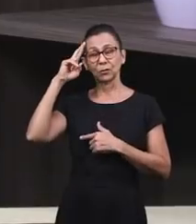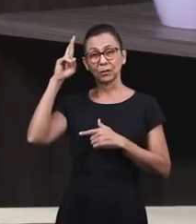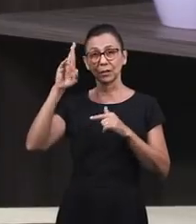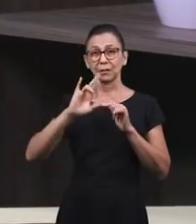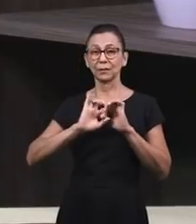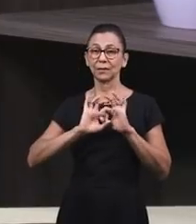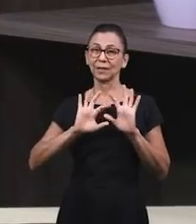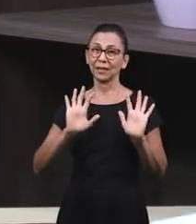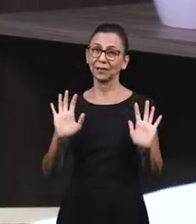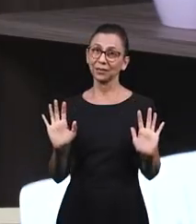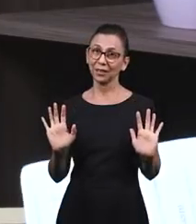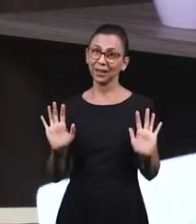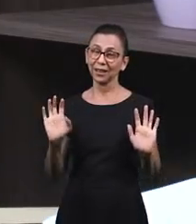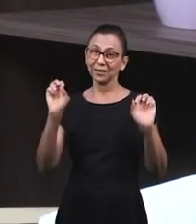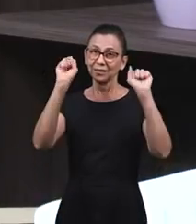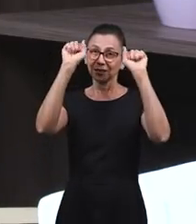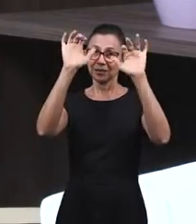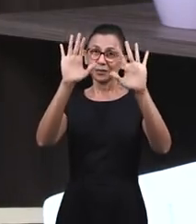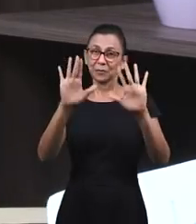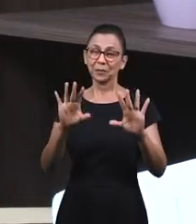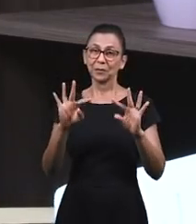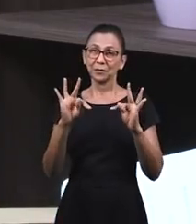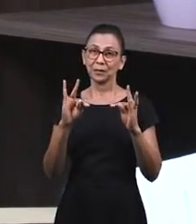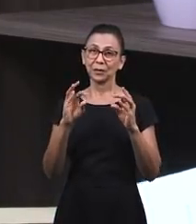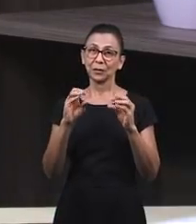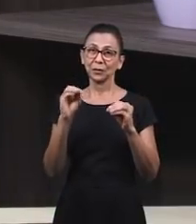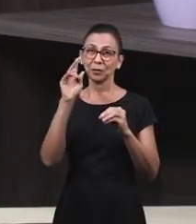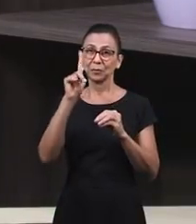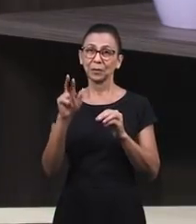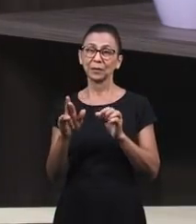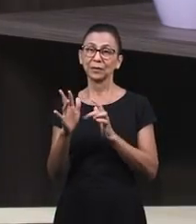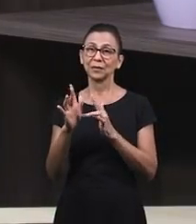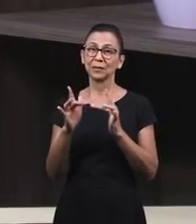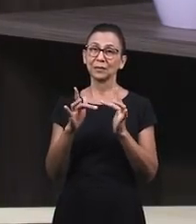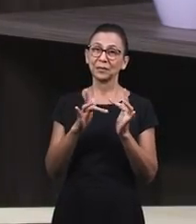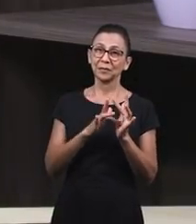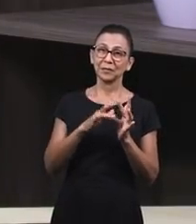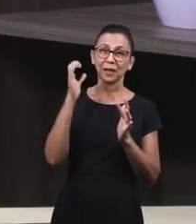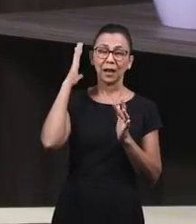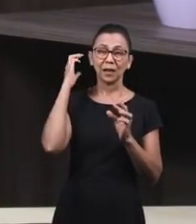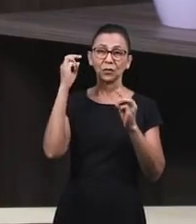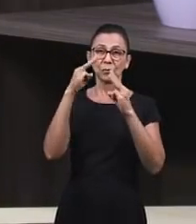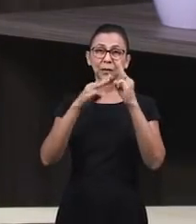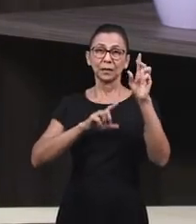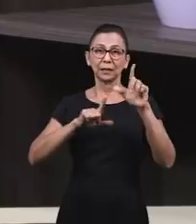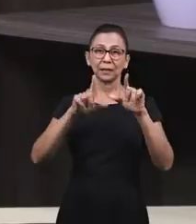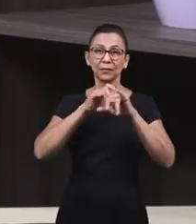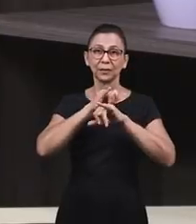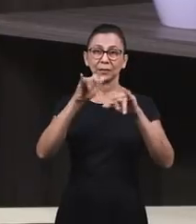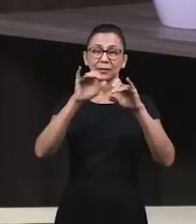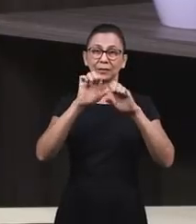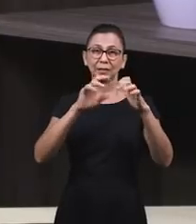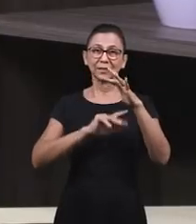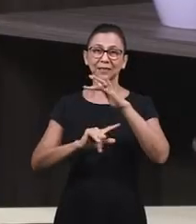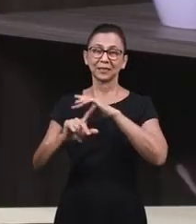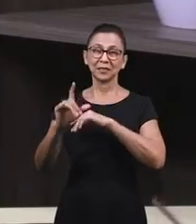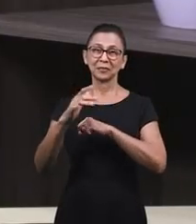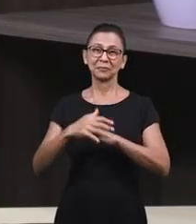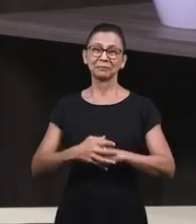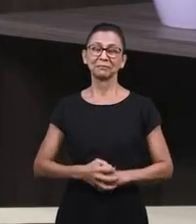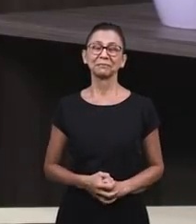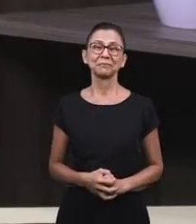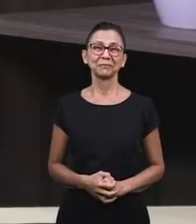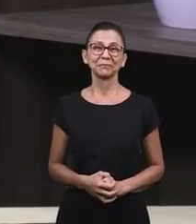uma vez com sua audiência. Deus abençoe a todos, a paz do Senhor Jesus. Rádio e TV Web Manaim juntas, anunciando o Evangelho Eterno.